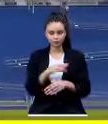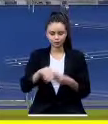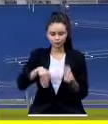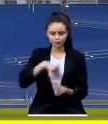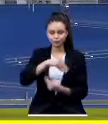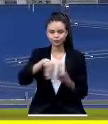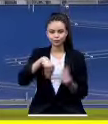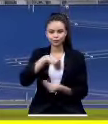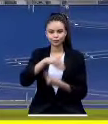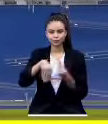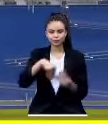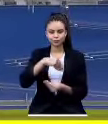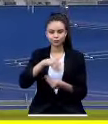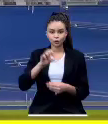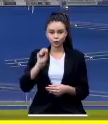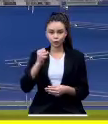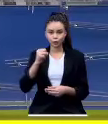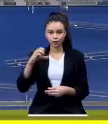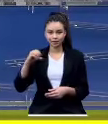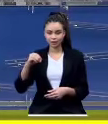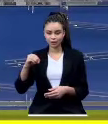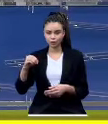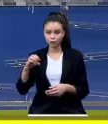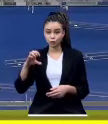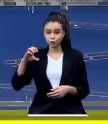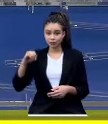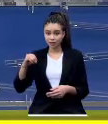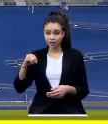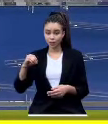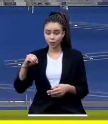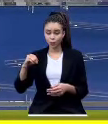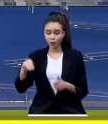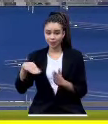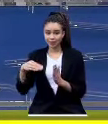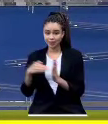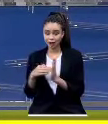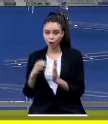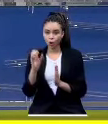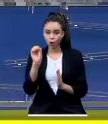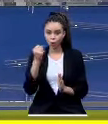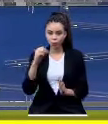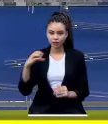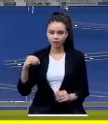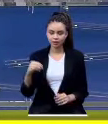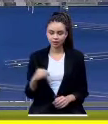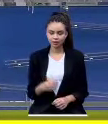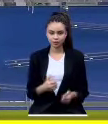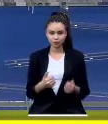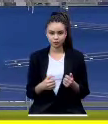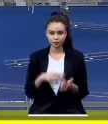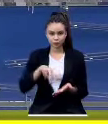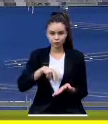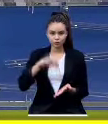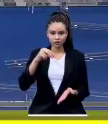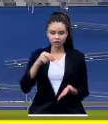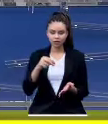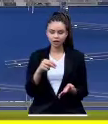embaralhando. 80 bolas numeradas de 01 a 80. Sorteio do time do